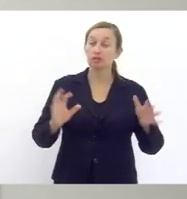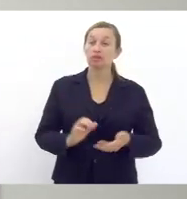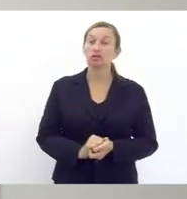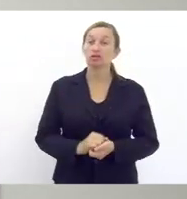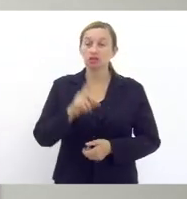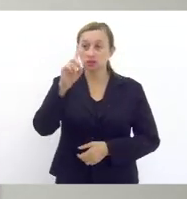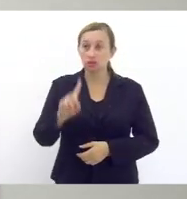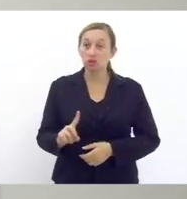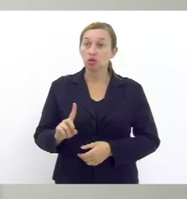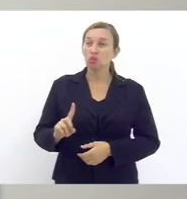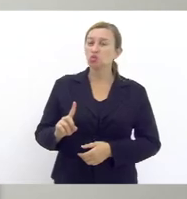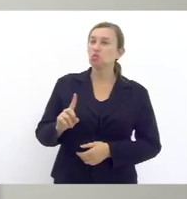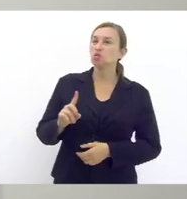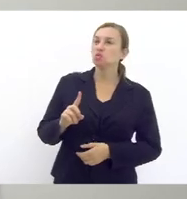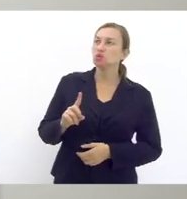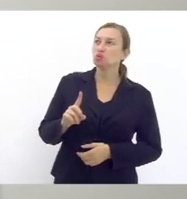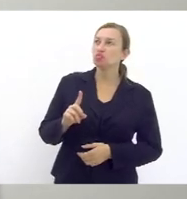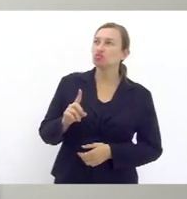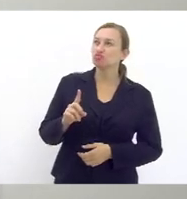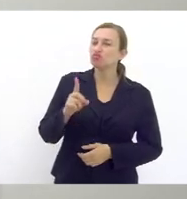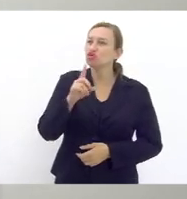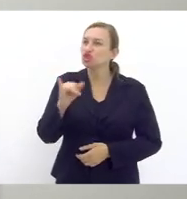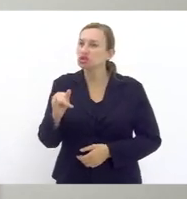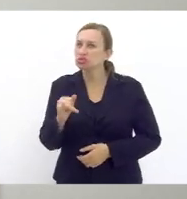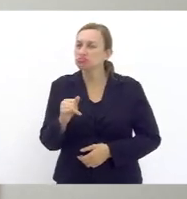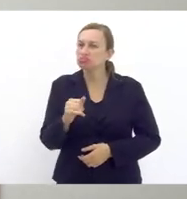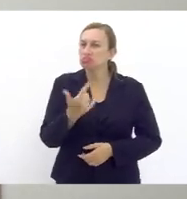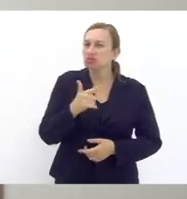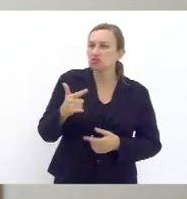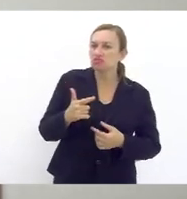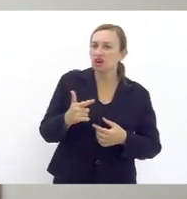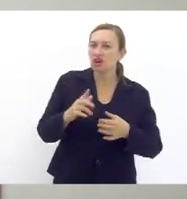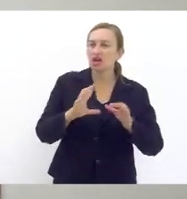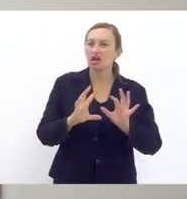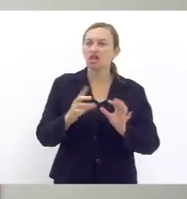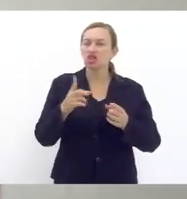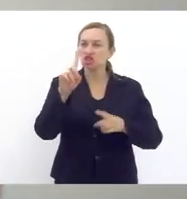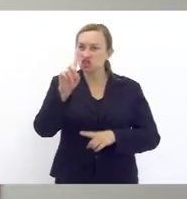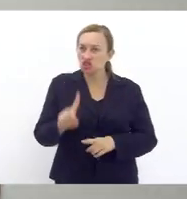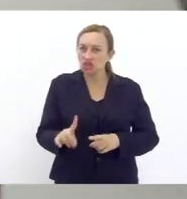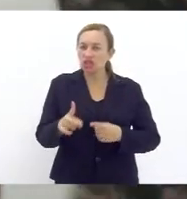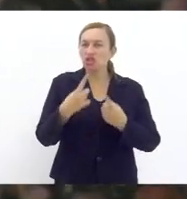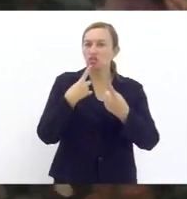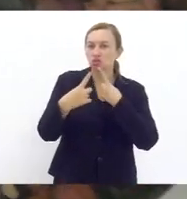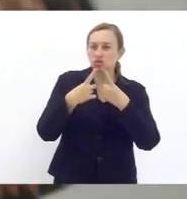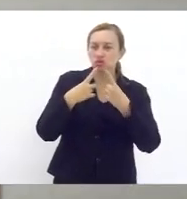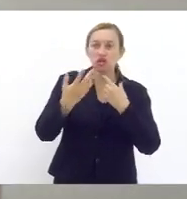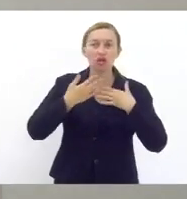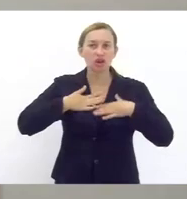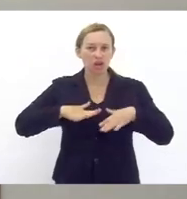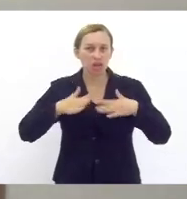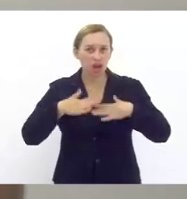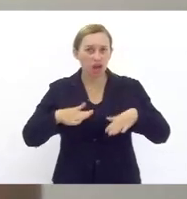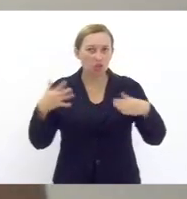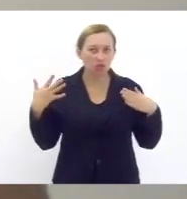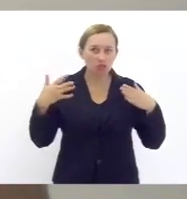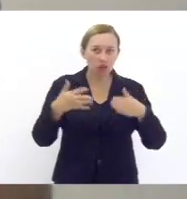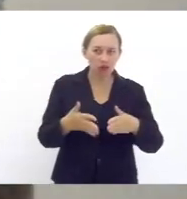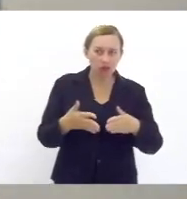dia que a gente não tiver direito de debater assuntos como esses de forma tranquila e centrada